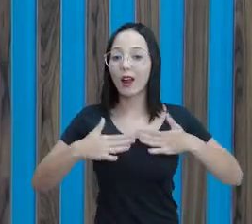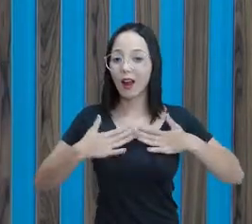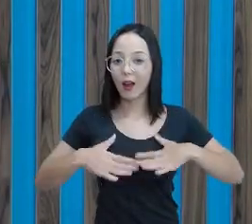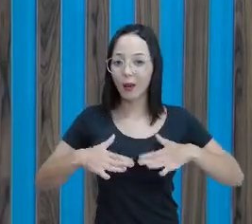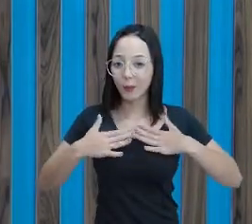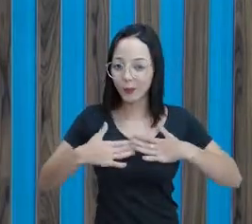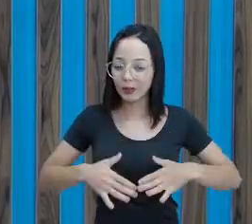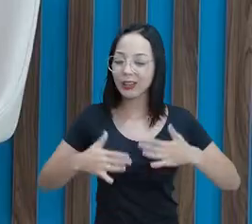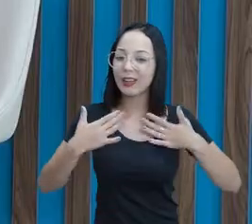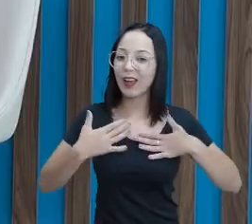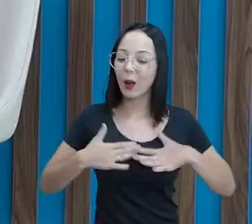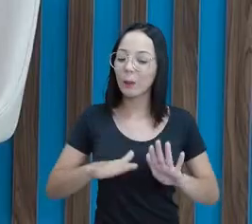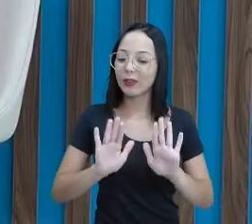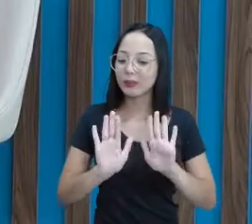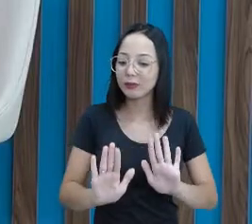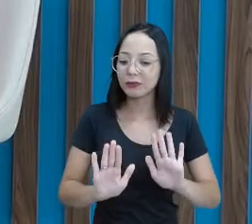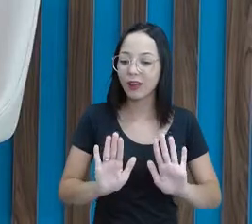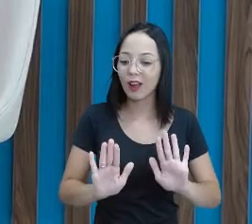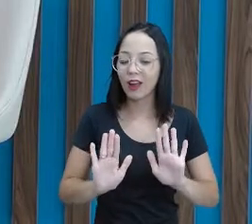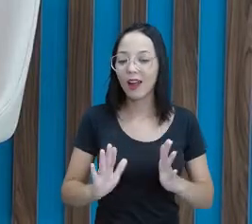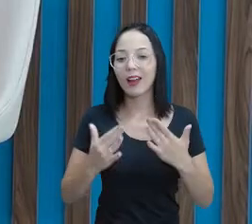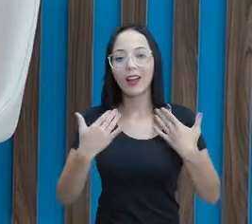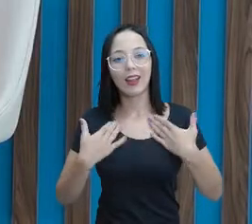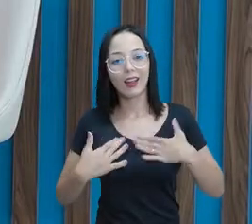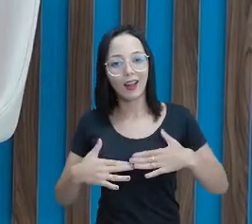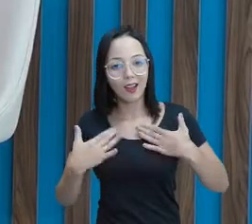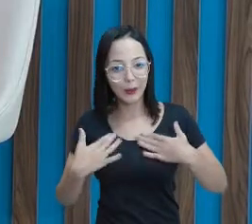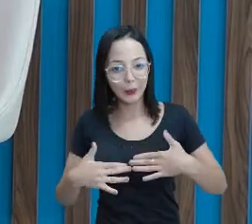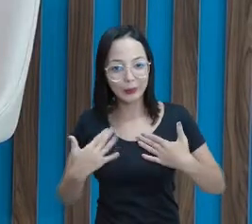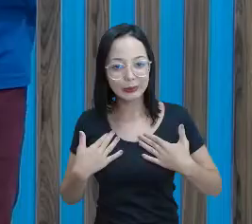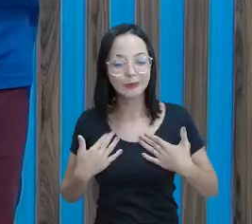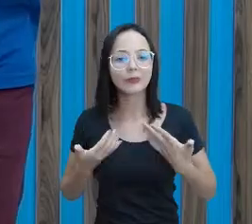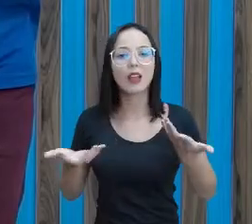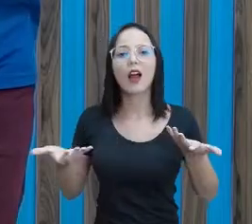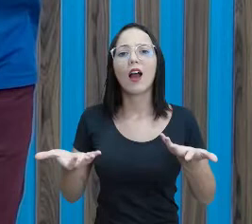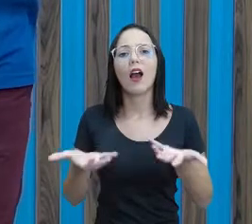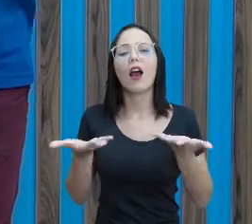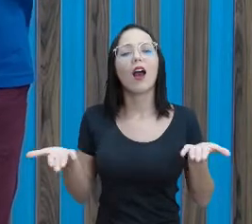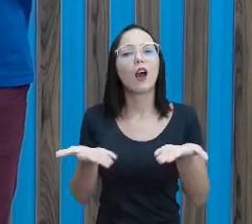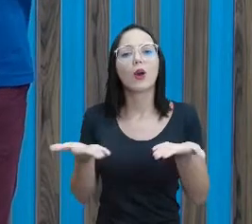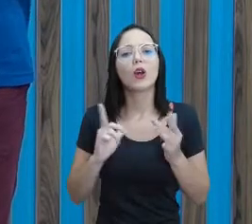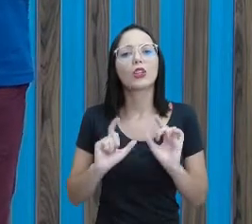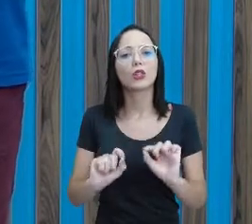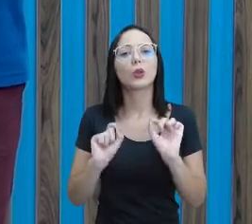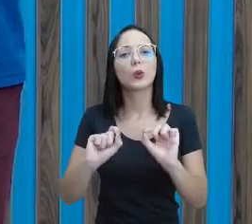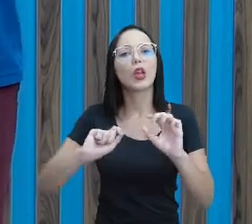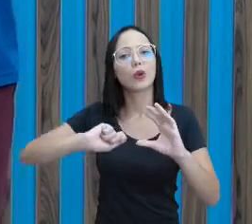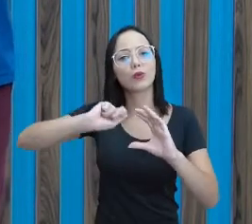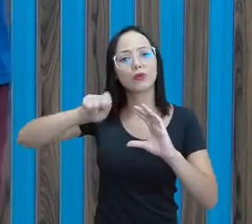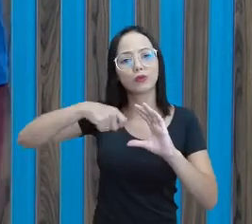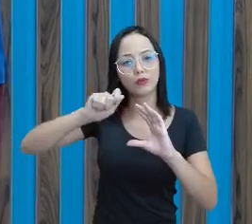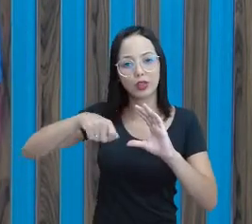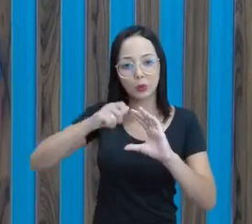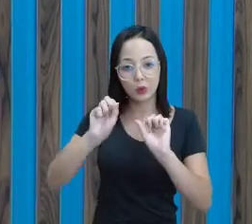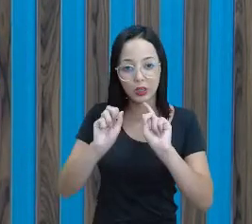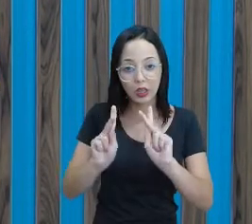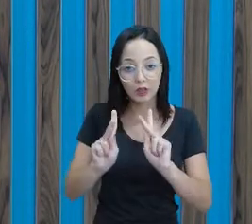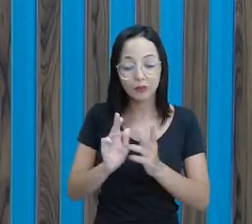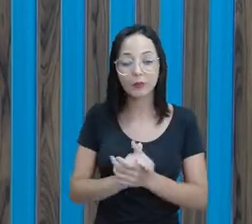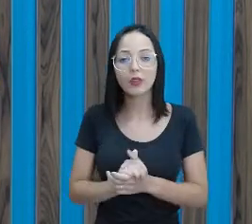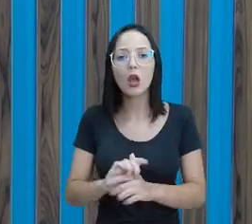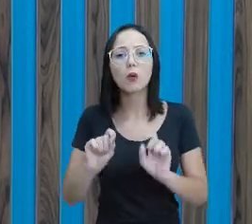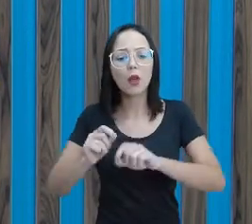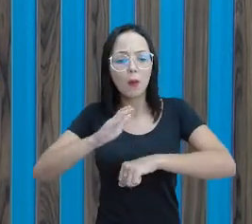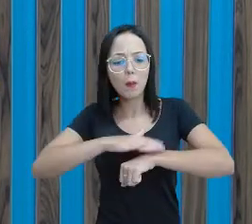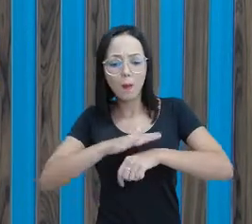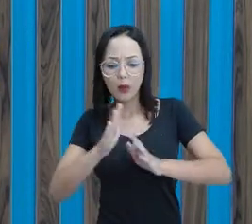Gilson. Calma. Devagar. A gente vai chegar. Eu vou passar um vídeo para vocês aqui, tá? Tempos